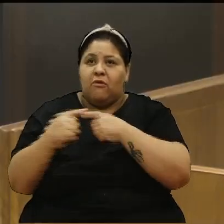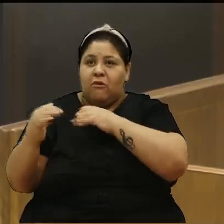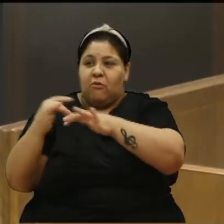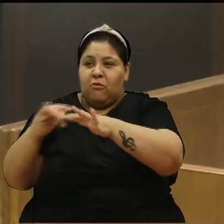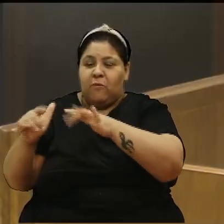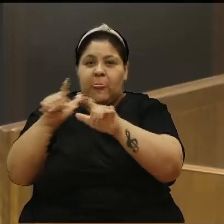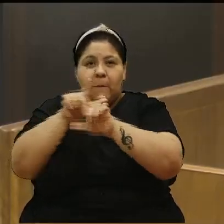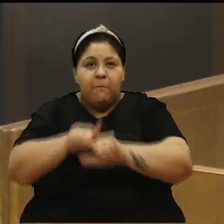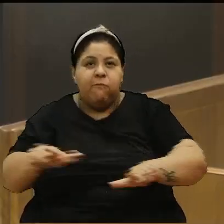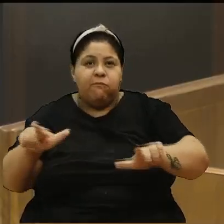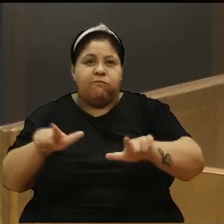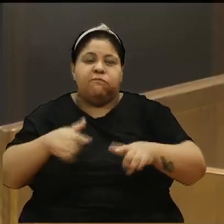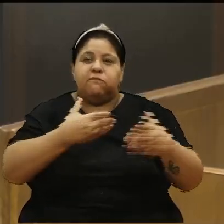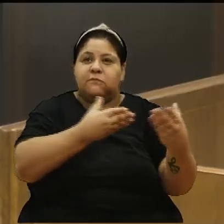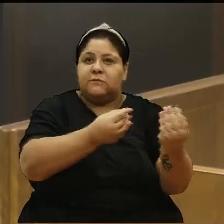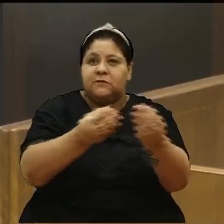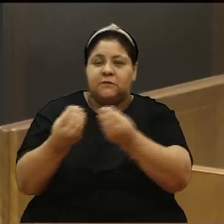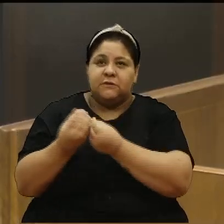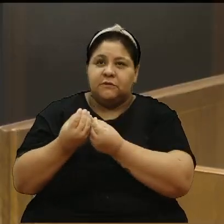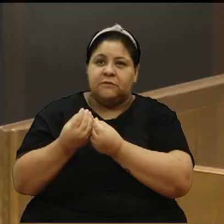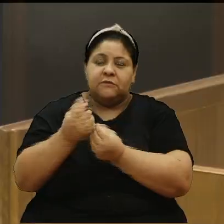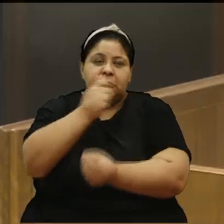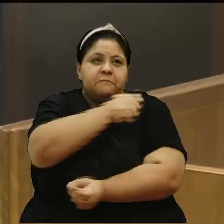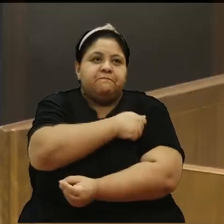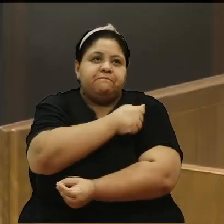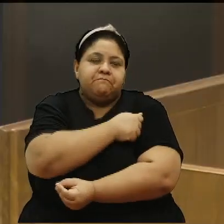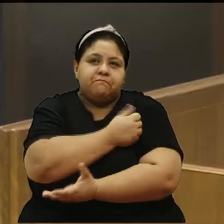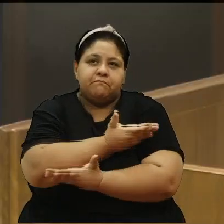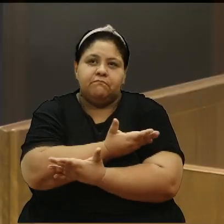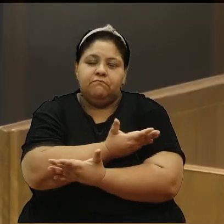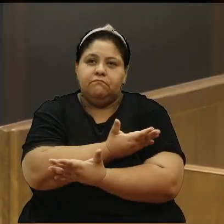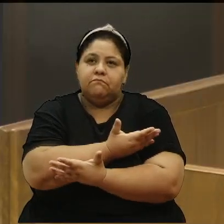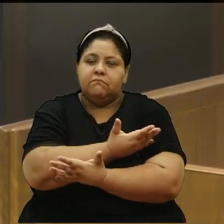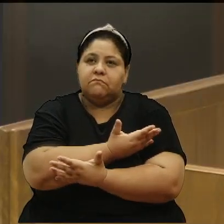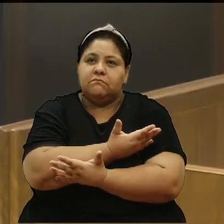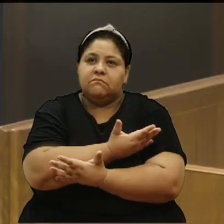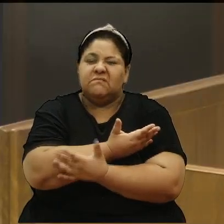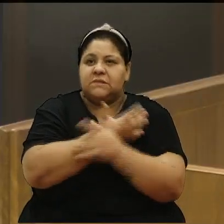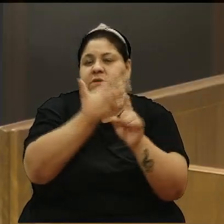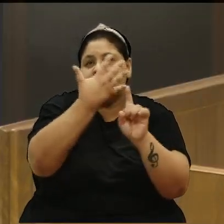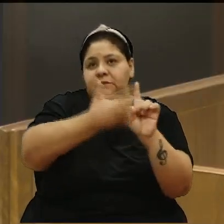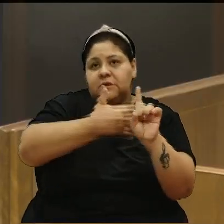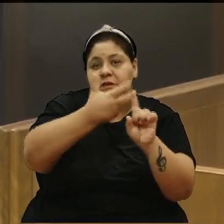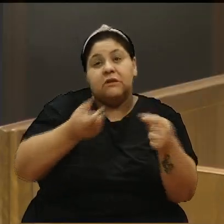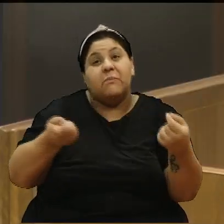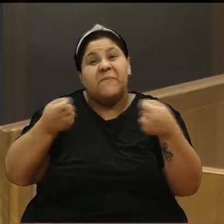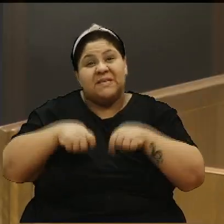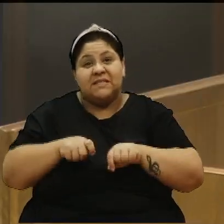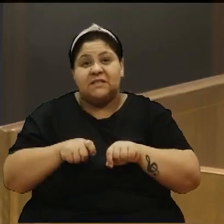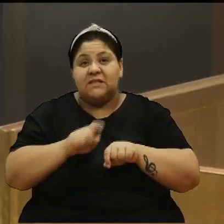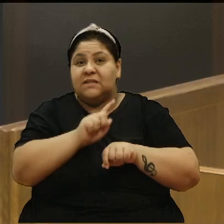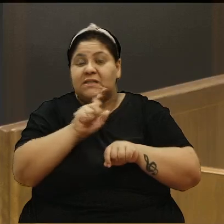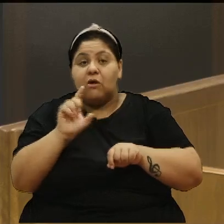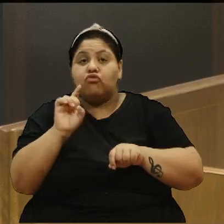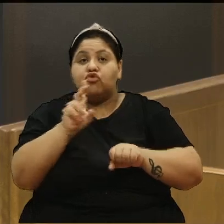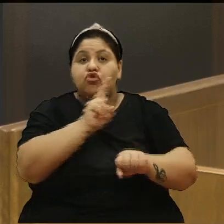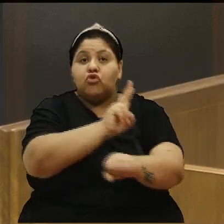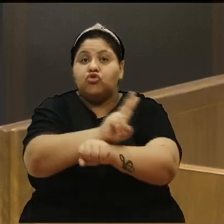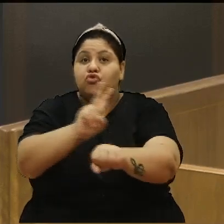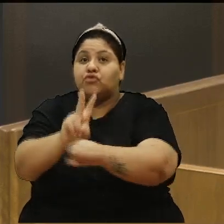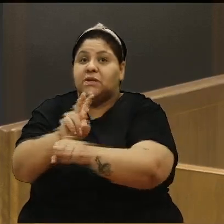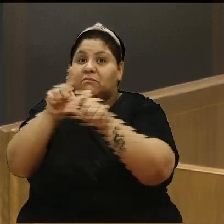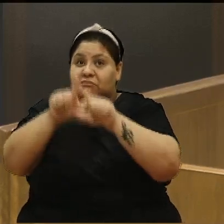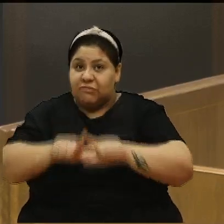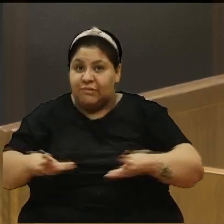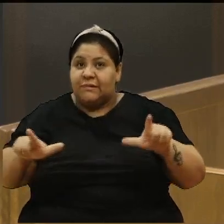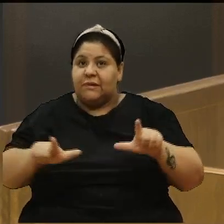higiene, sendo que muitas vezes o aluno com deficiência precisa muito mais do que isso, principalmente